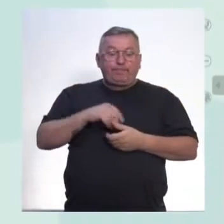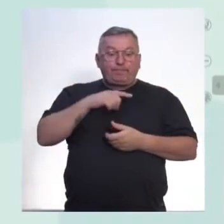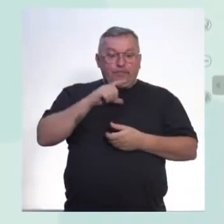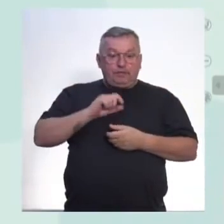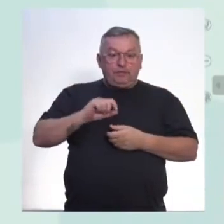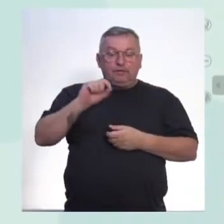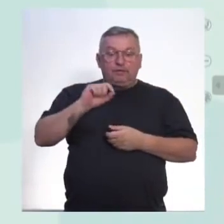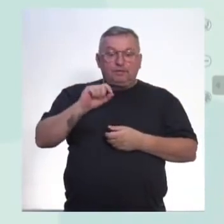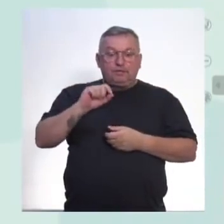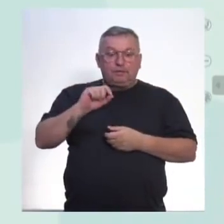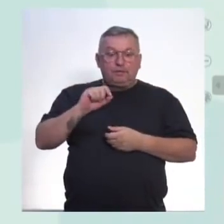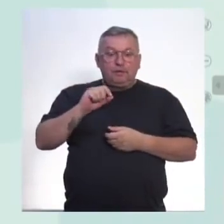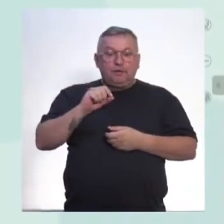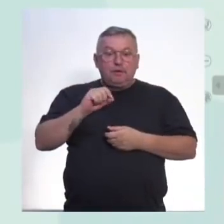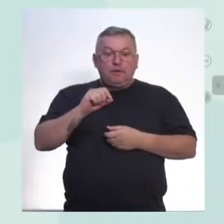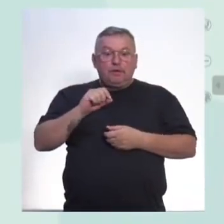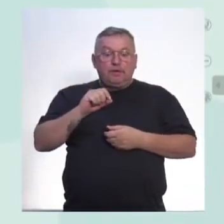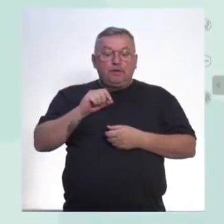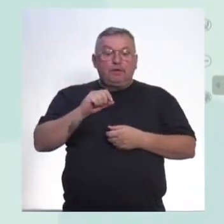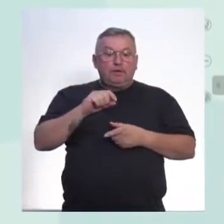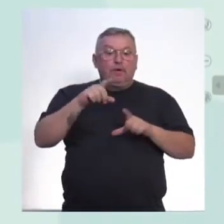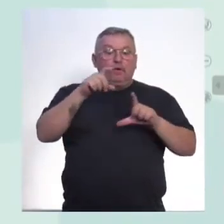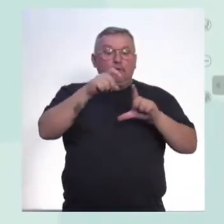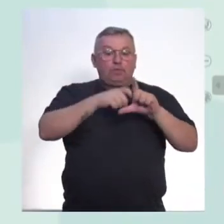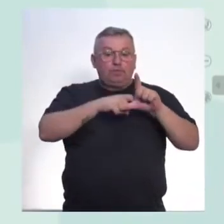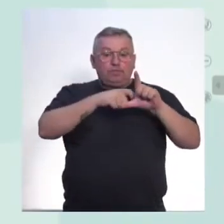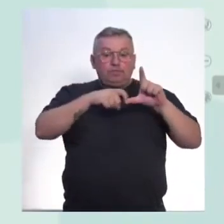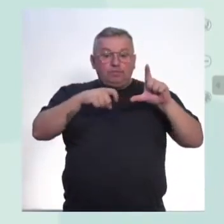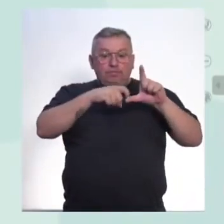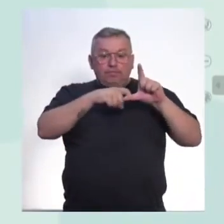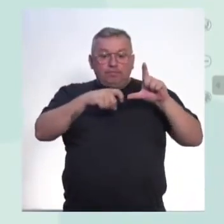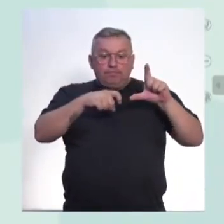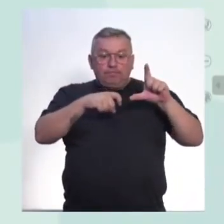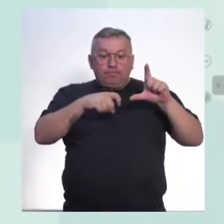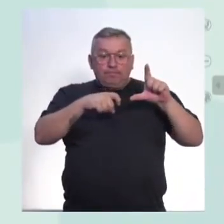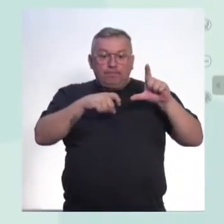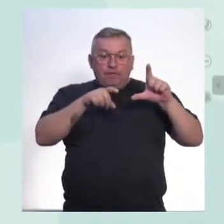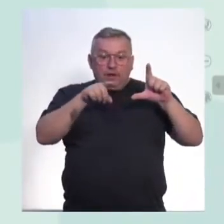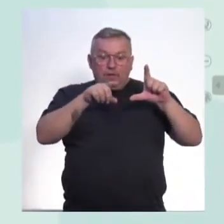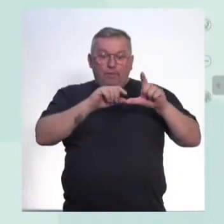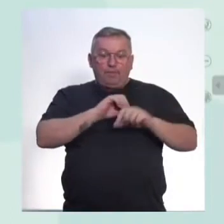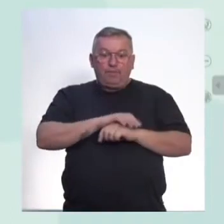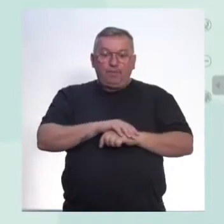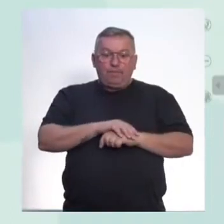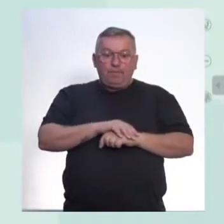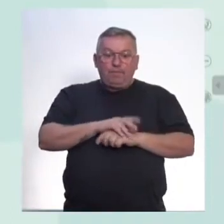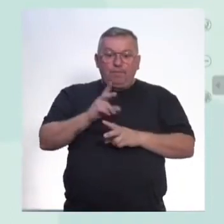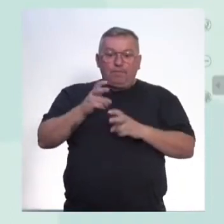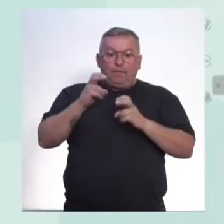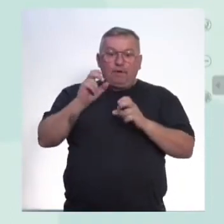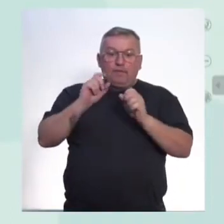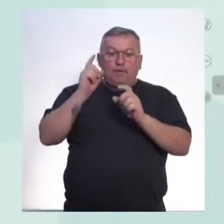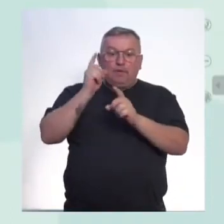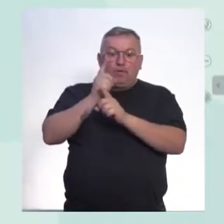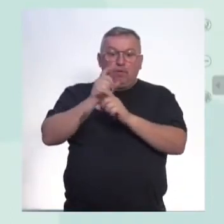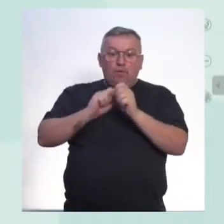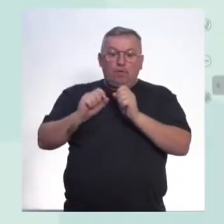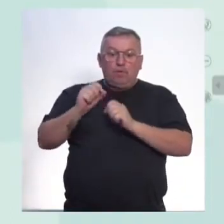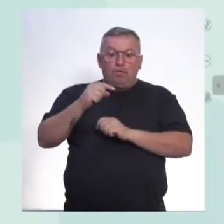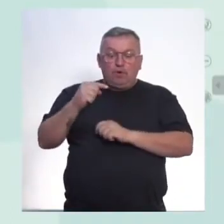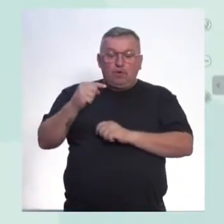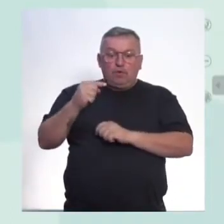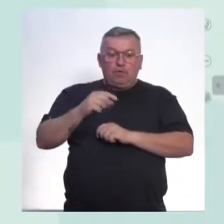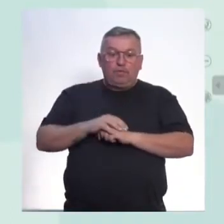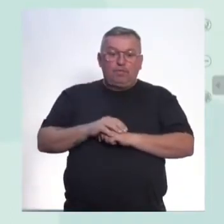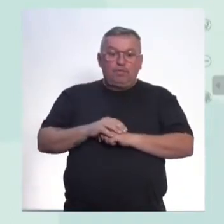vou projetá-lo no eixo das abscissas. Tá? Tá um pontinho meio... Ó. Então, ó, perceba que você encontrou quem aqui? Ó? O menos